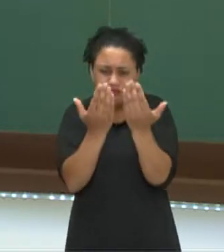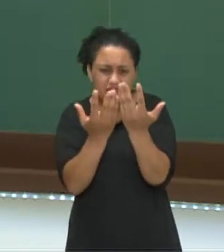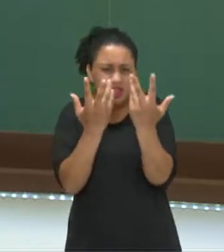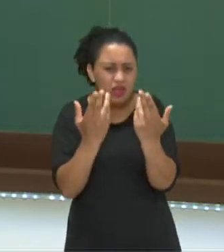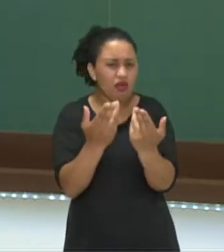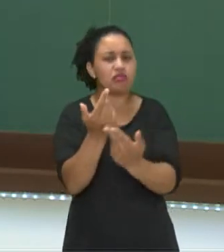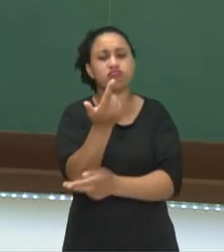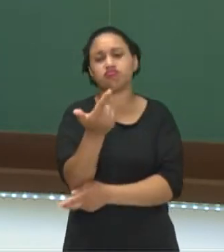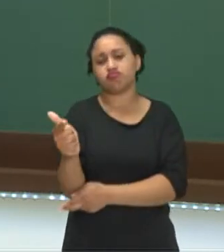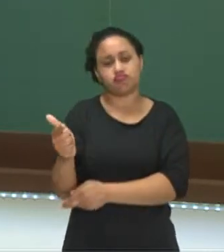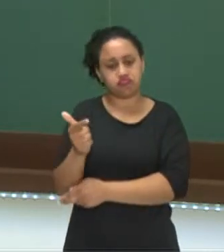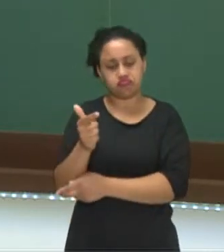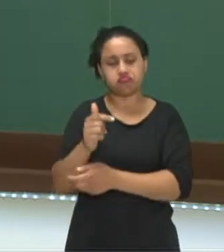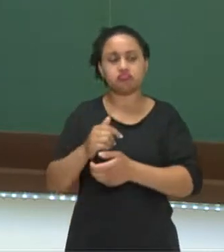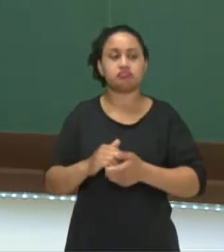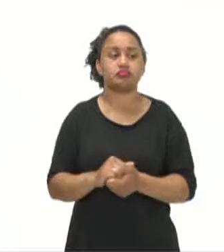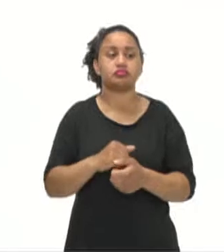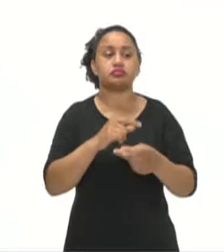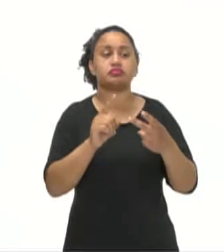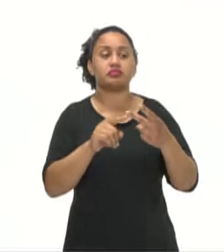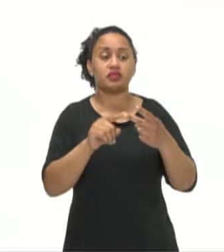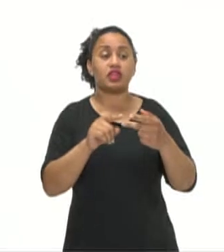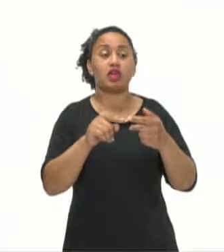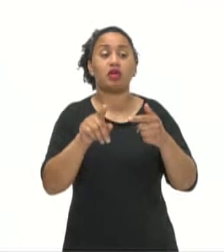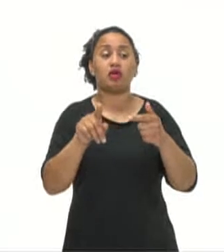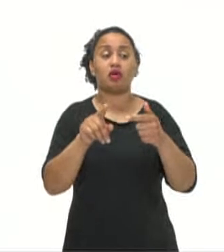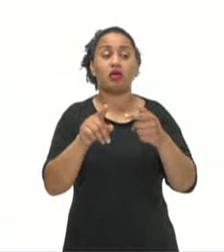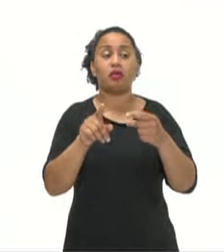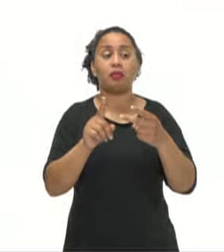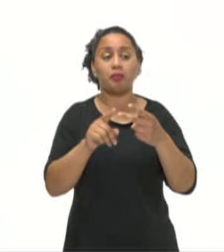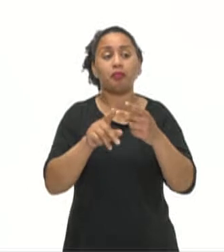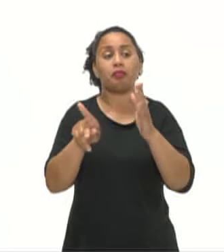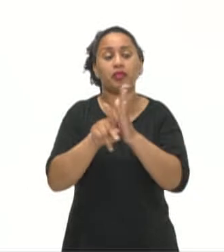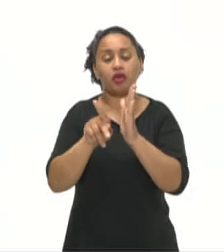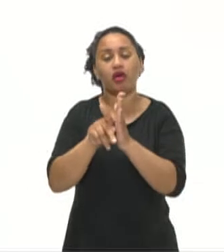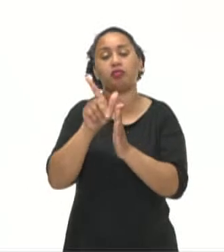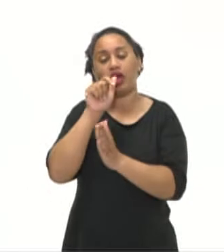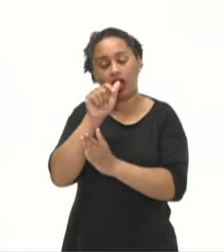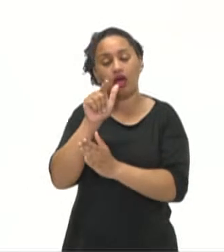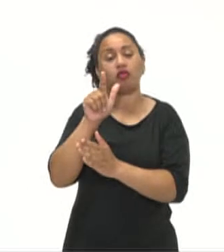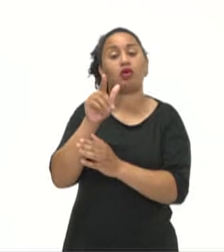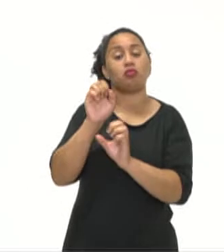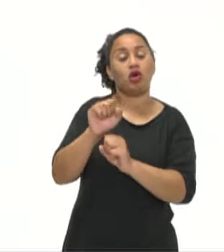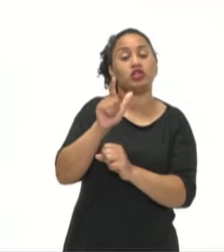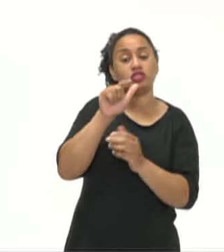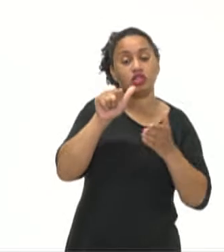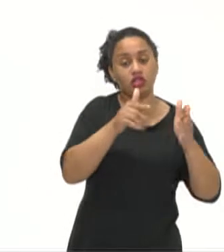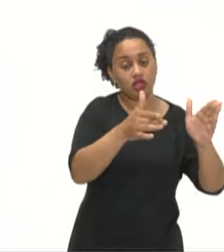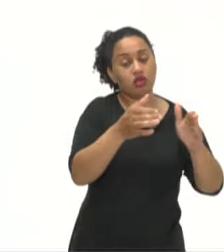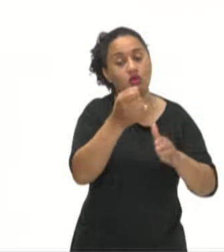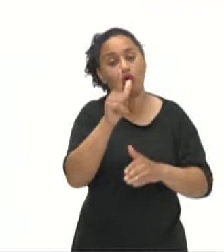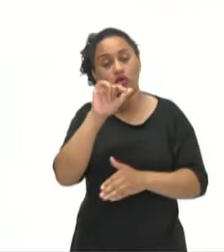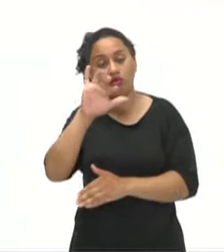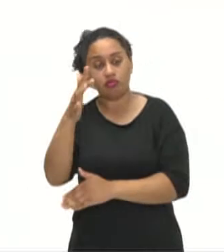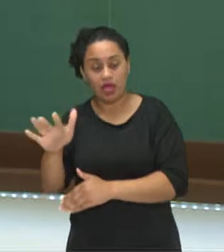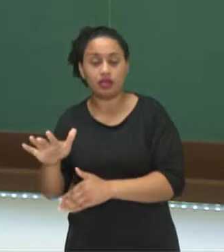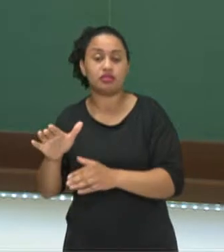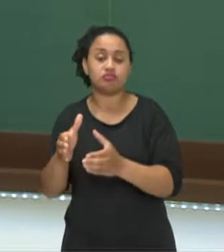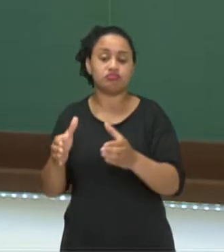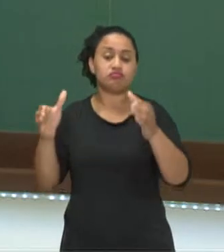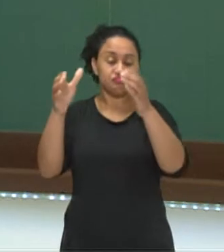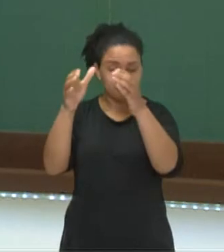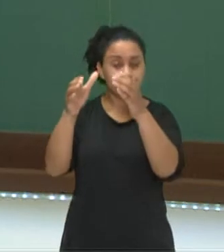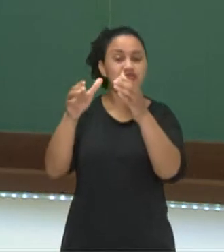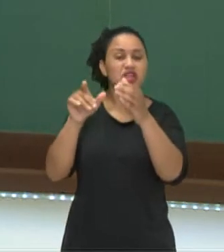simetria entre ele. São aquáticos de água doce ou marinhos, apesar que esponjas de água doce